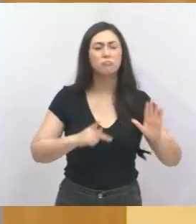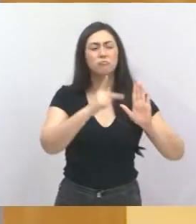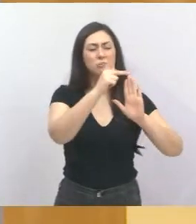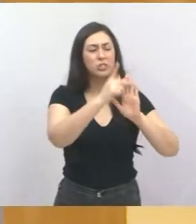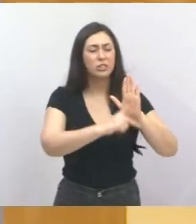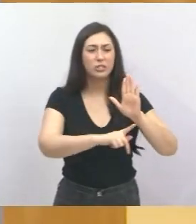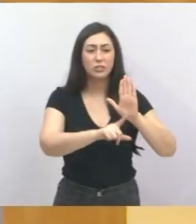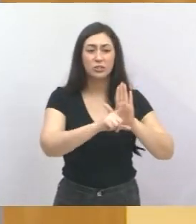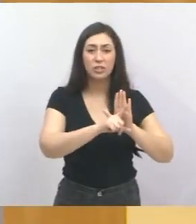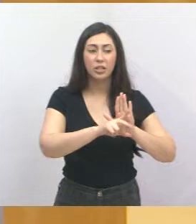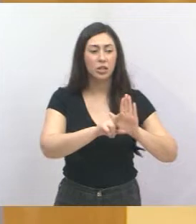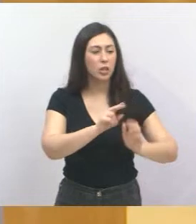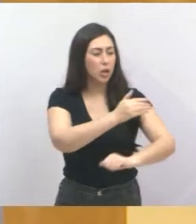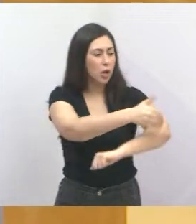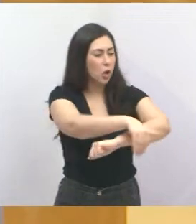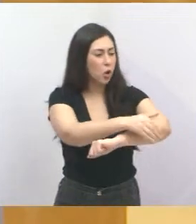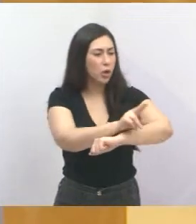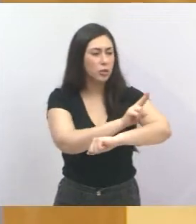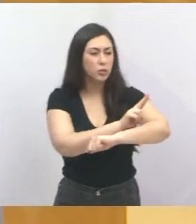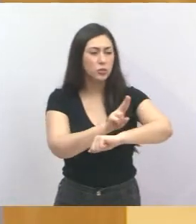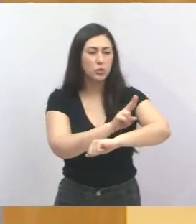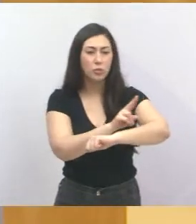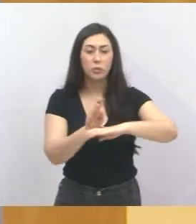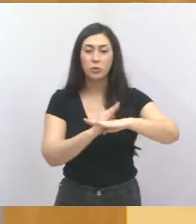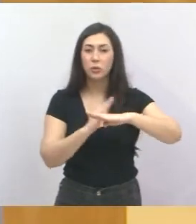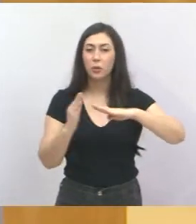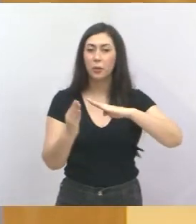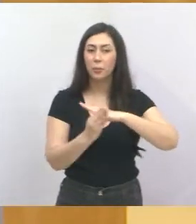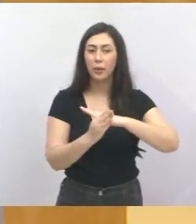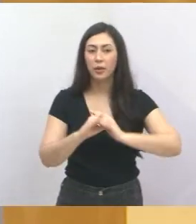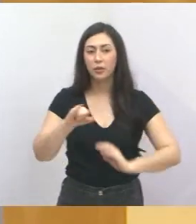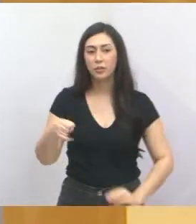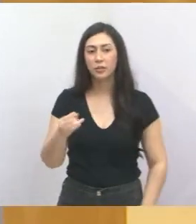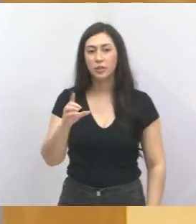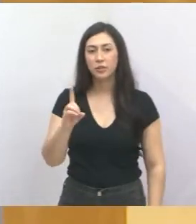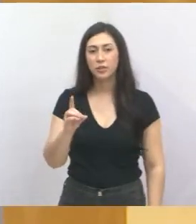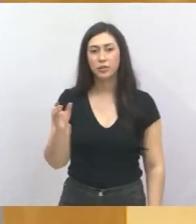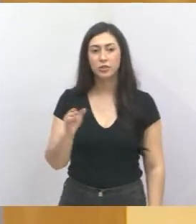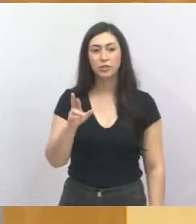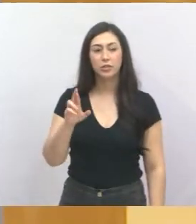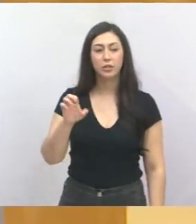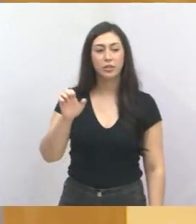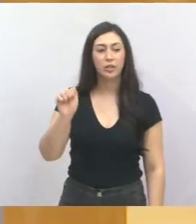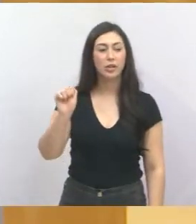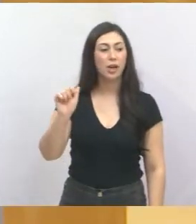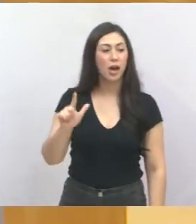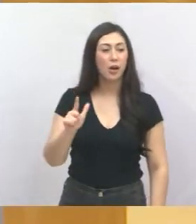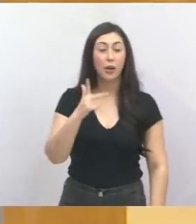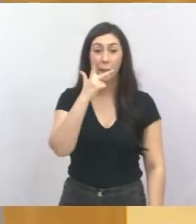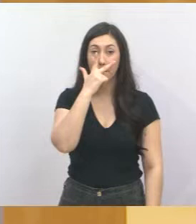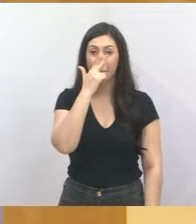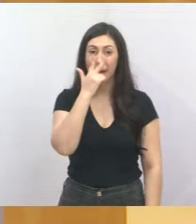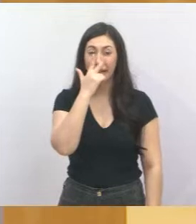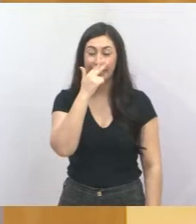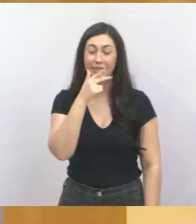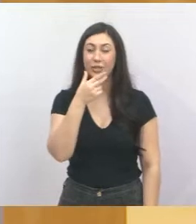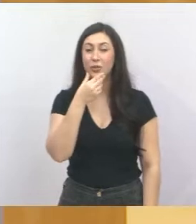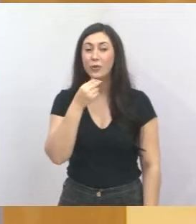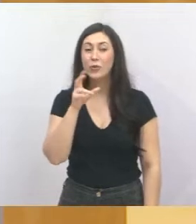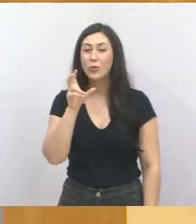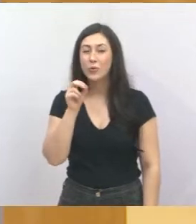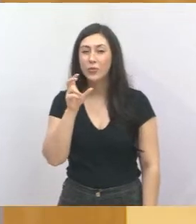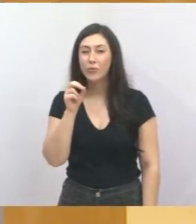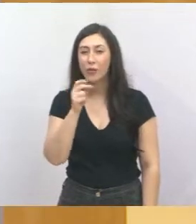lei e nomear uma rua no Jardim Real, que é um bairro que tem as mesmas características do seu avô, Bruno. É um bairro